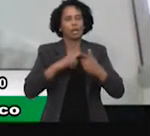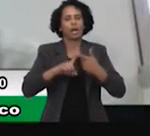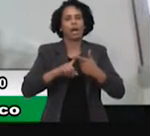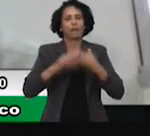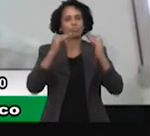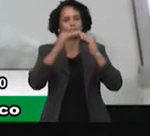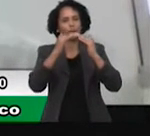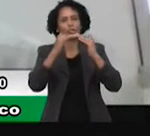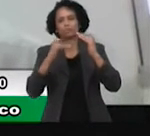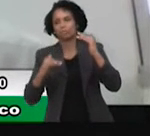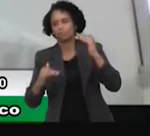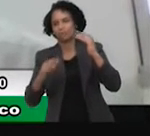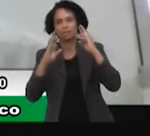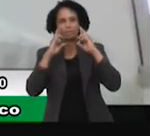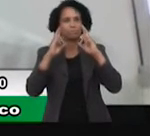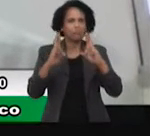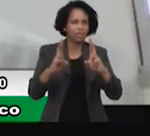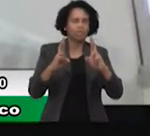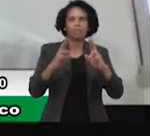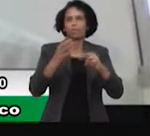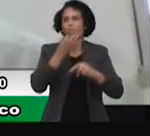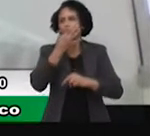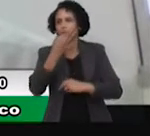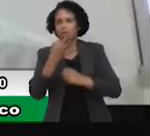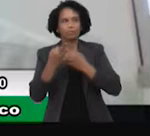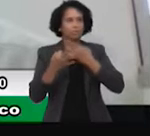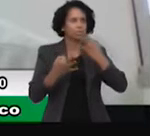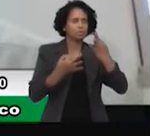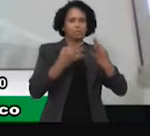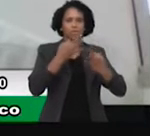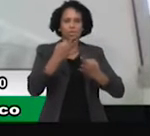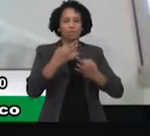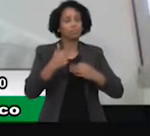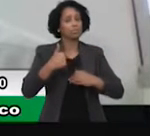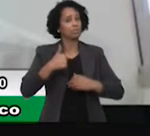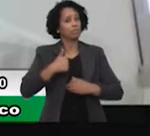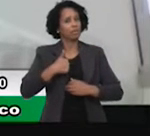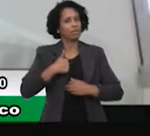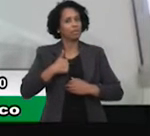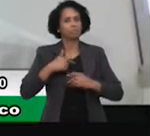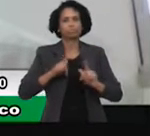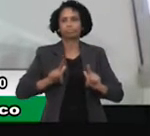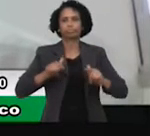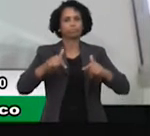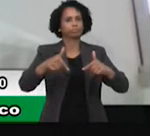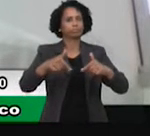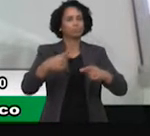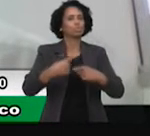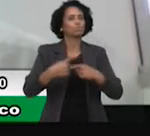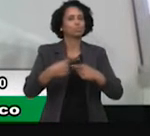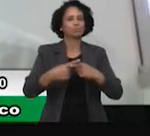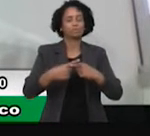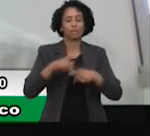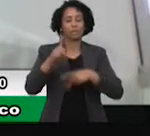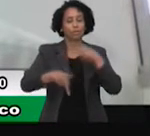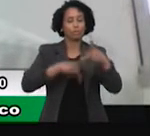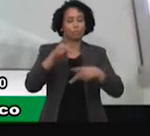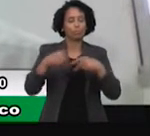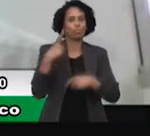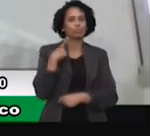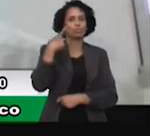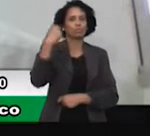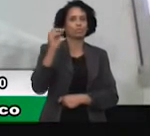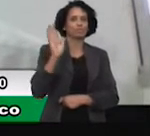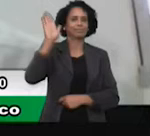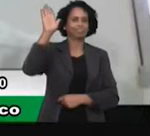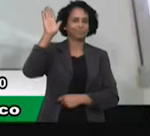que é respeitar as opiniões. E eu vou poder continuar, porque o povo me deu uma chance de continuar aqui, mas eu quero